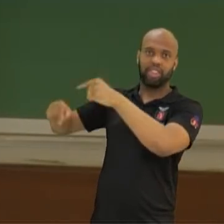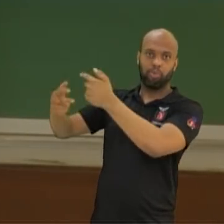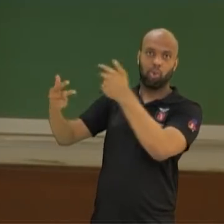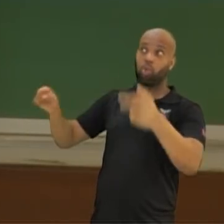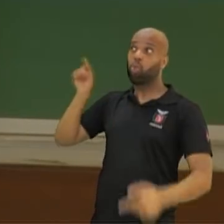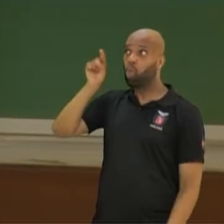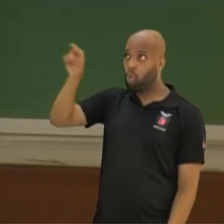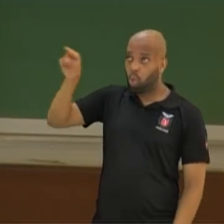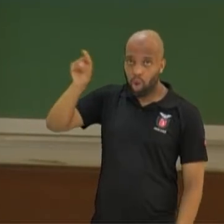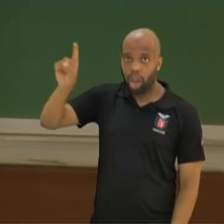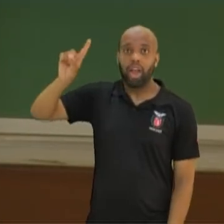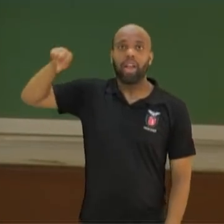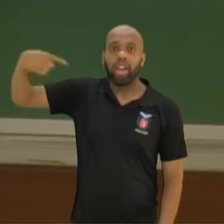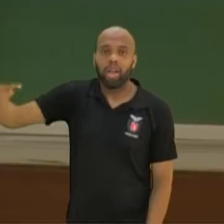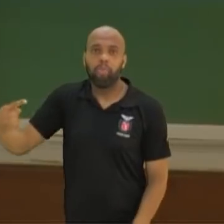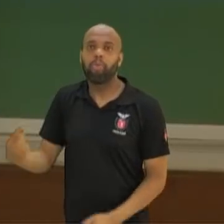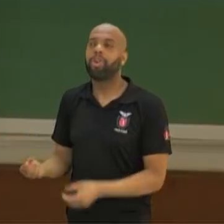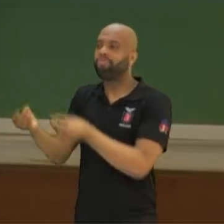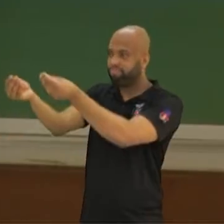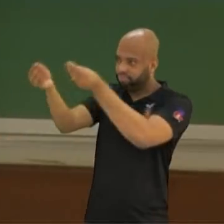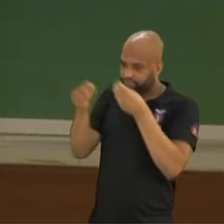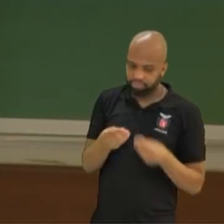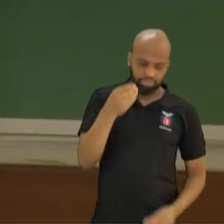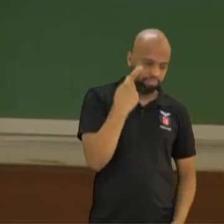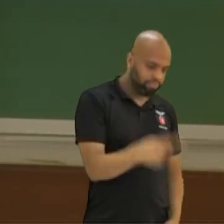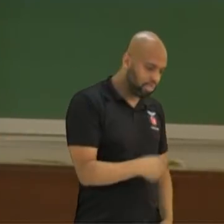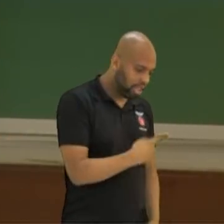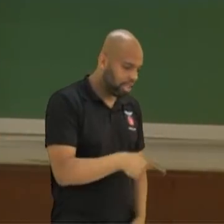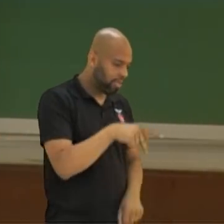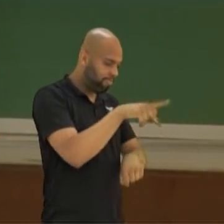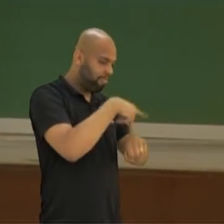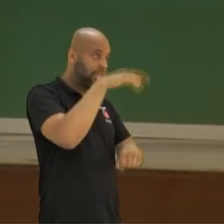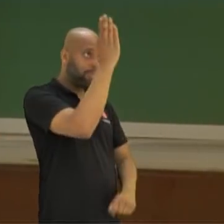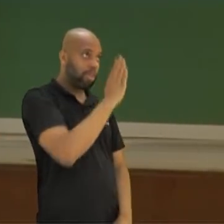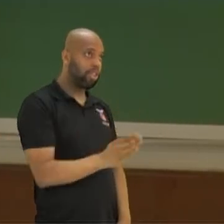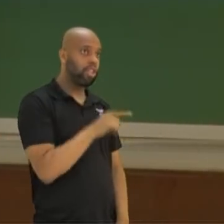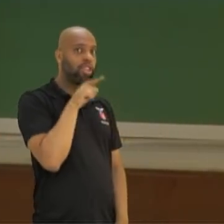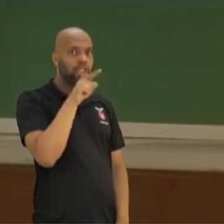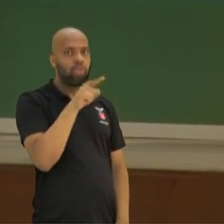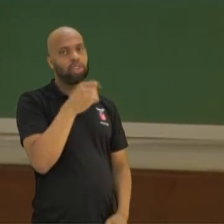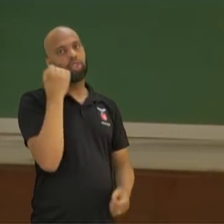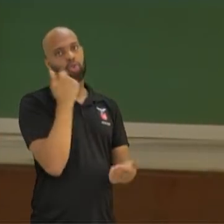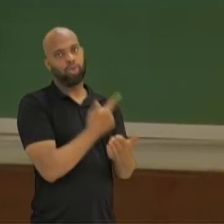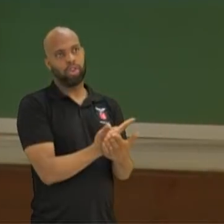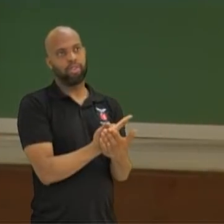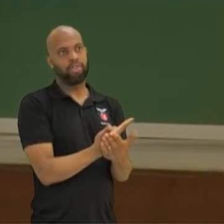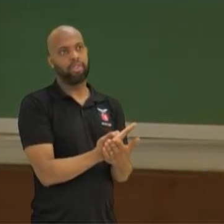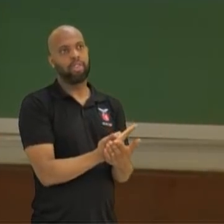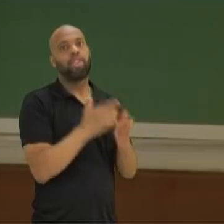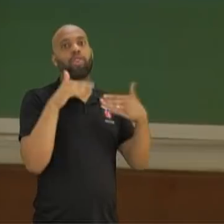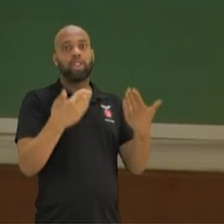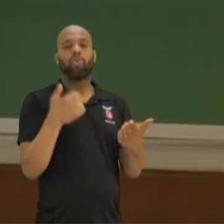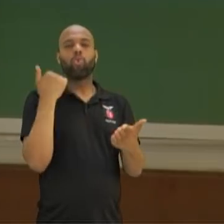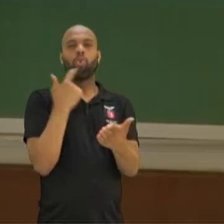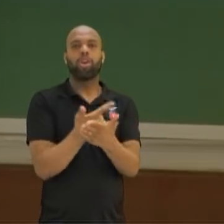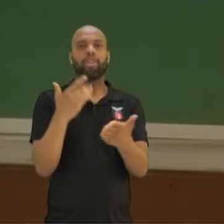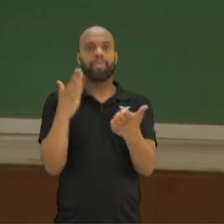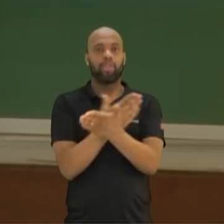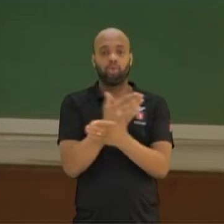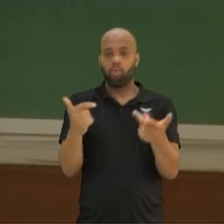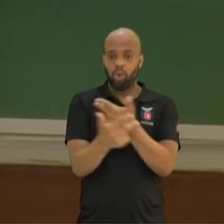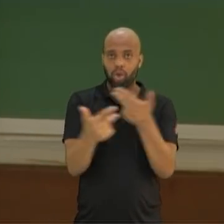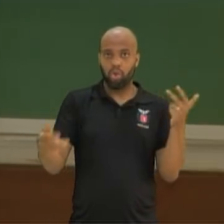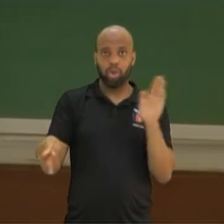produto então era trazido até o território nacional e você recebia. Para você comprar qualquer bem